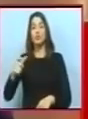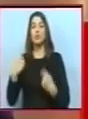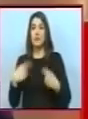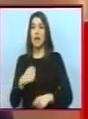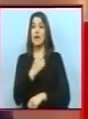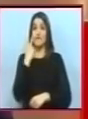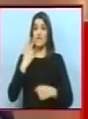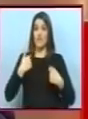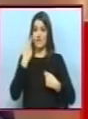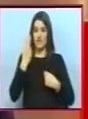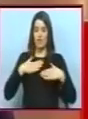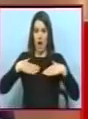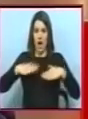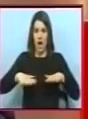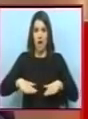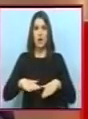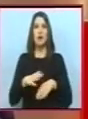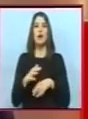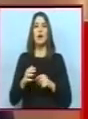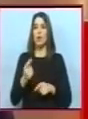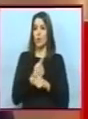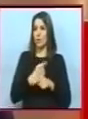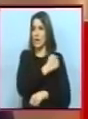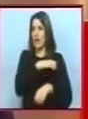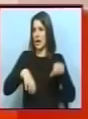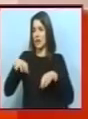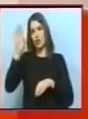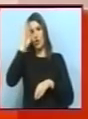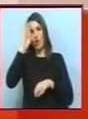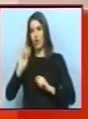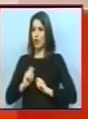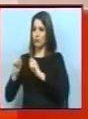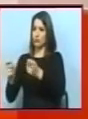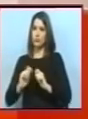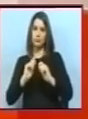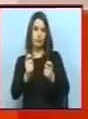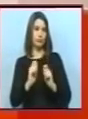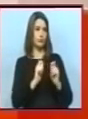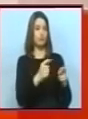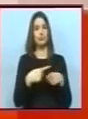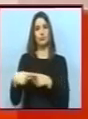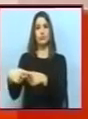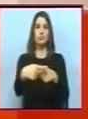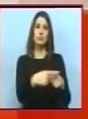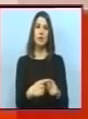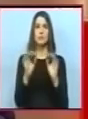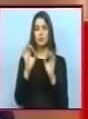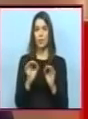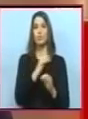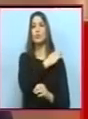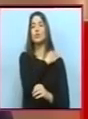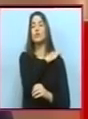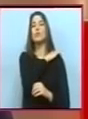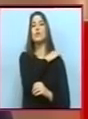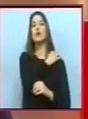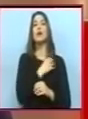dispor, organiza-o, dá aquilo que deve dar a quem de direito, de uma forma livre